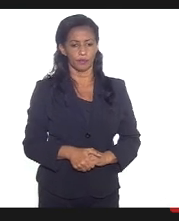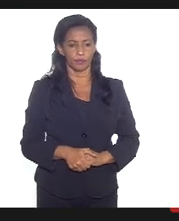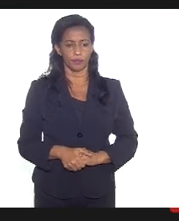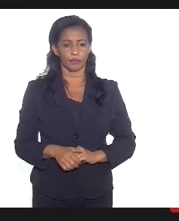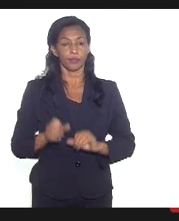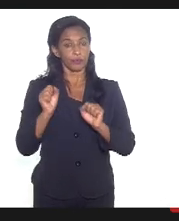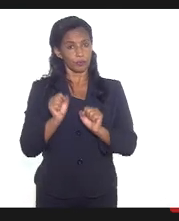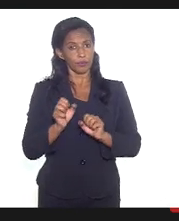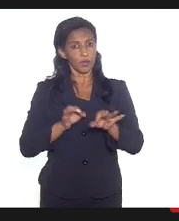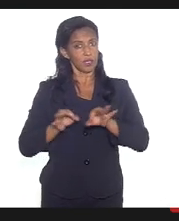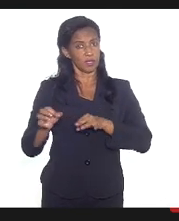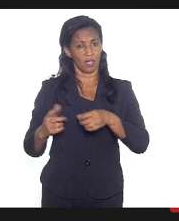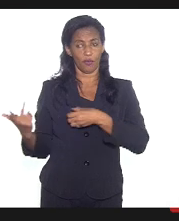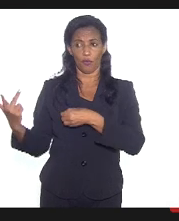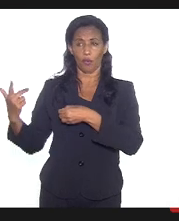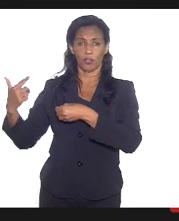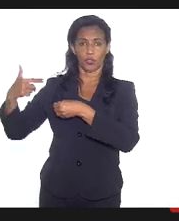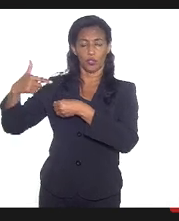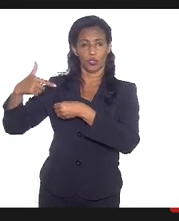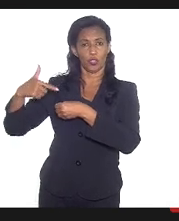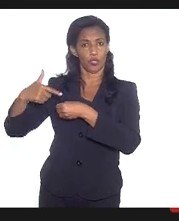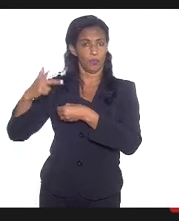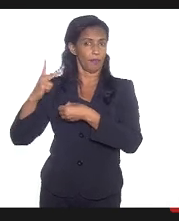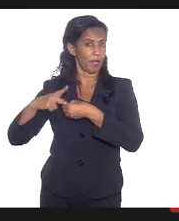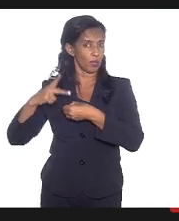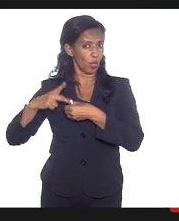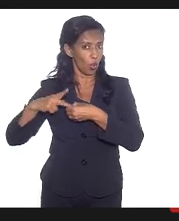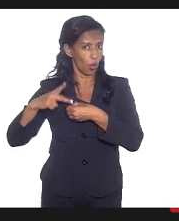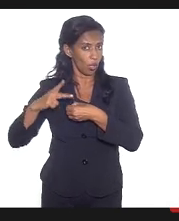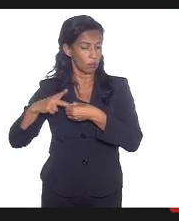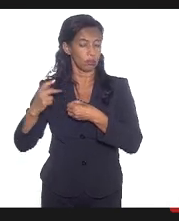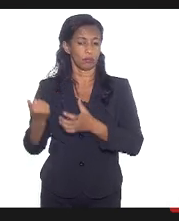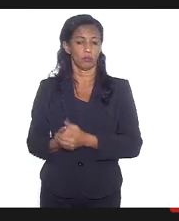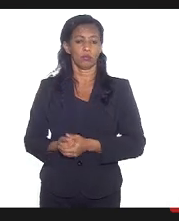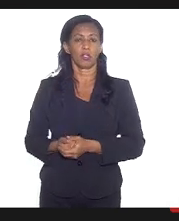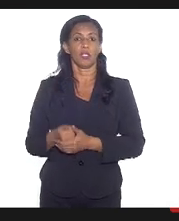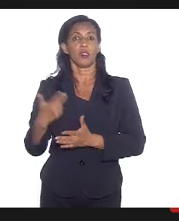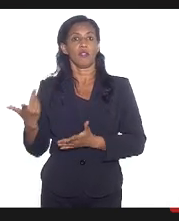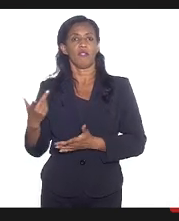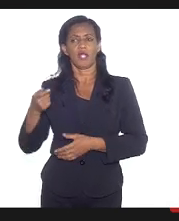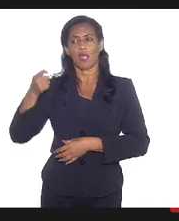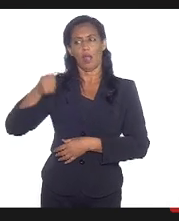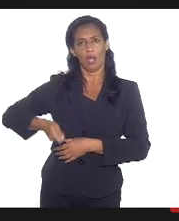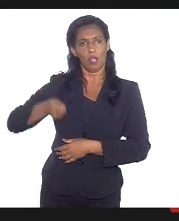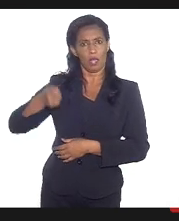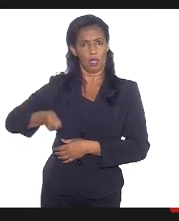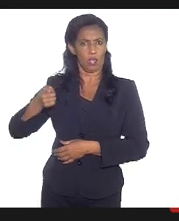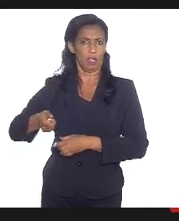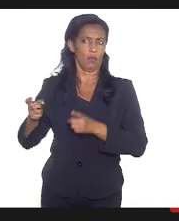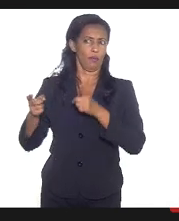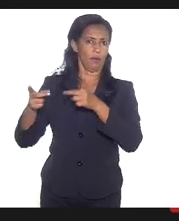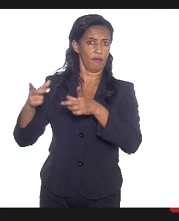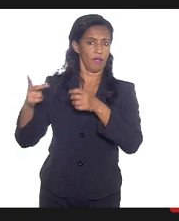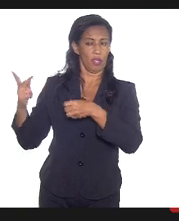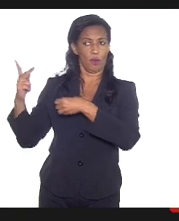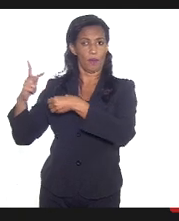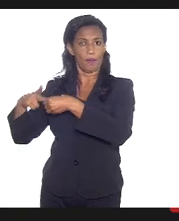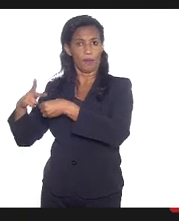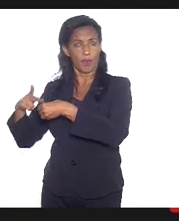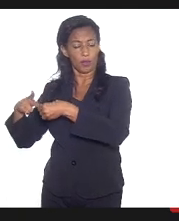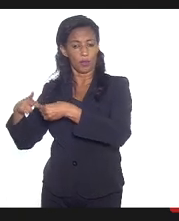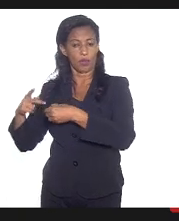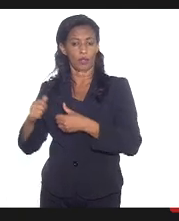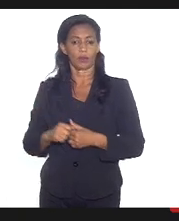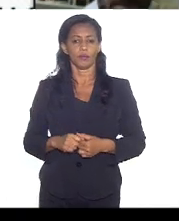Poderia ser na forma de petróleo, no caso de uma petroleira, que o Estado faria um leilão para vender esse petróleo, assim como a PPSA